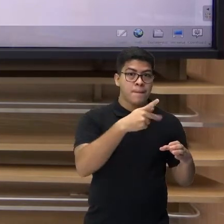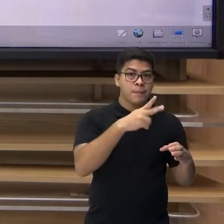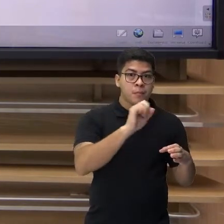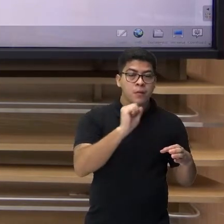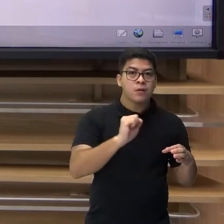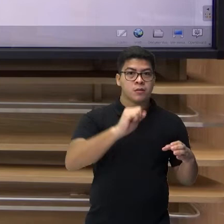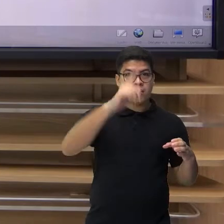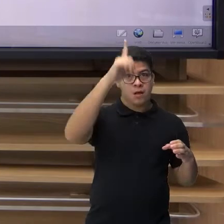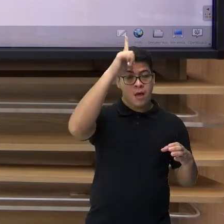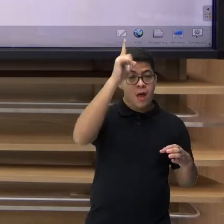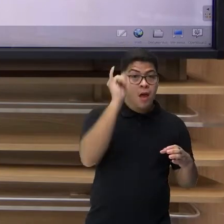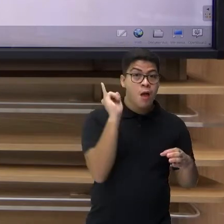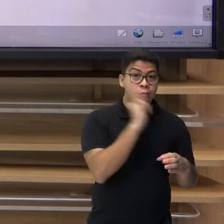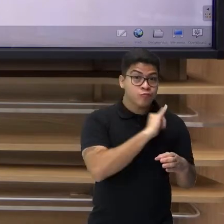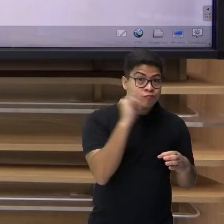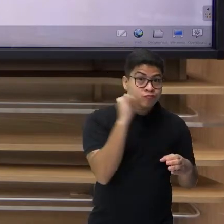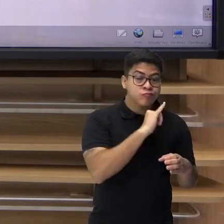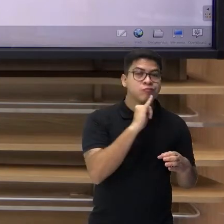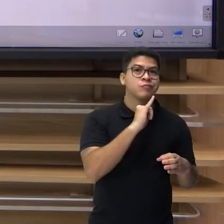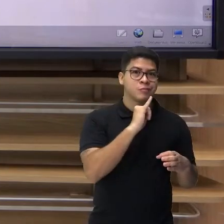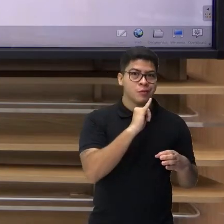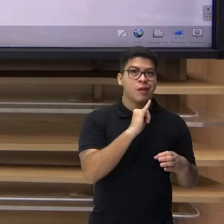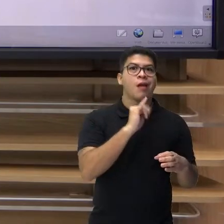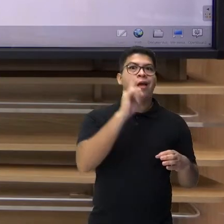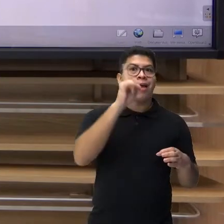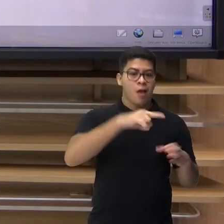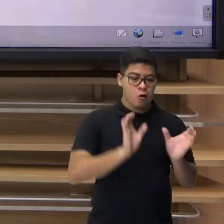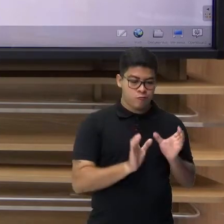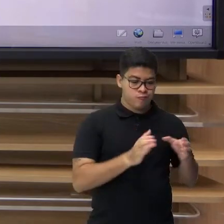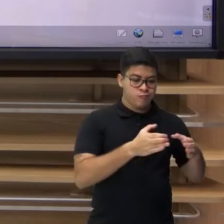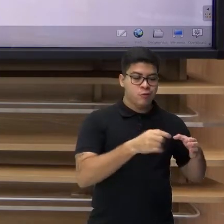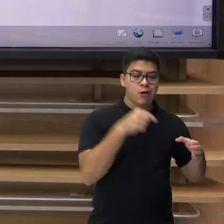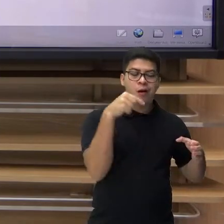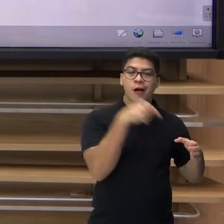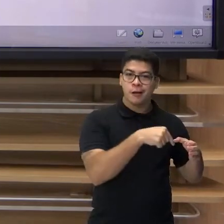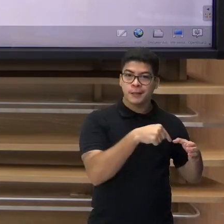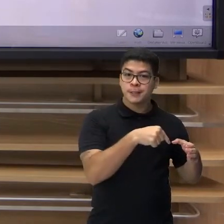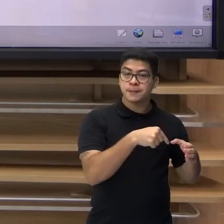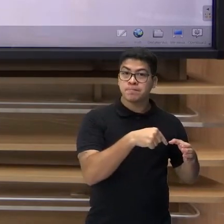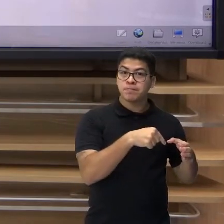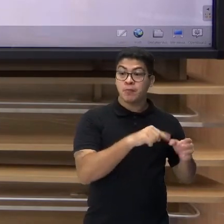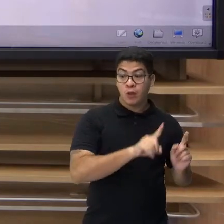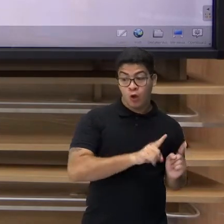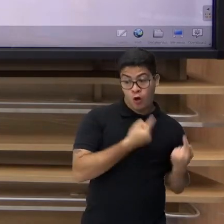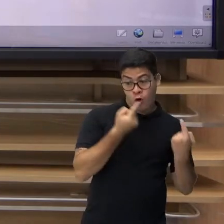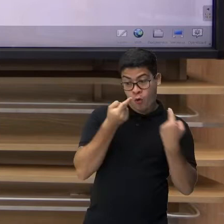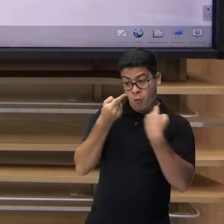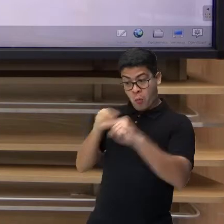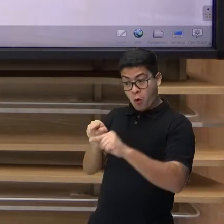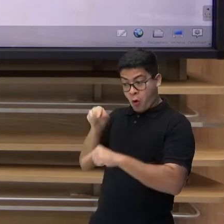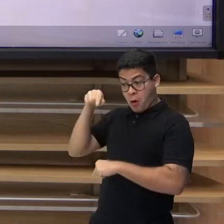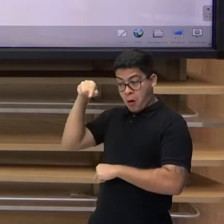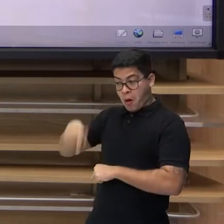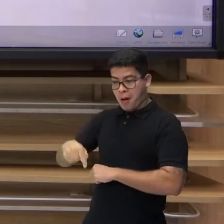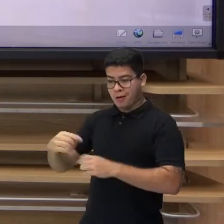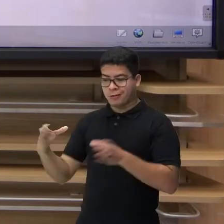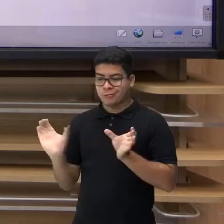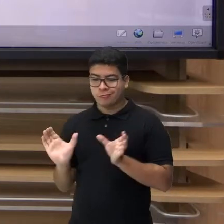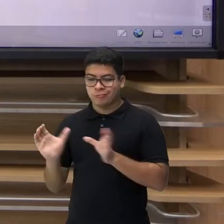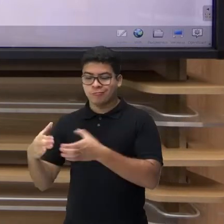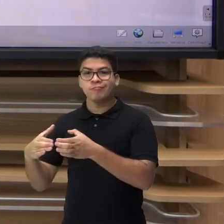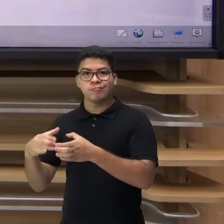Alemanha e Itália. O lado do eixo, que vai lutar contra o lado dos